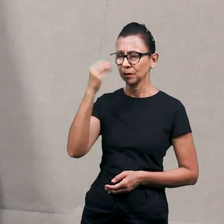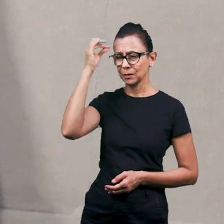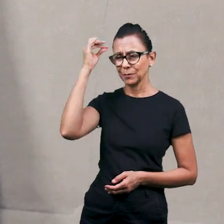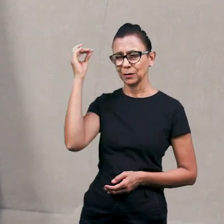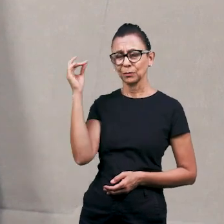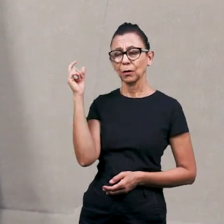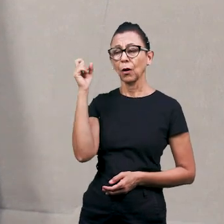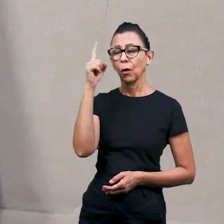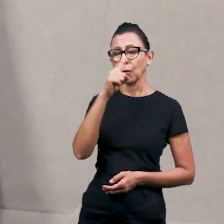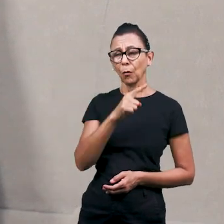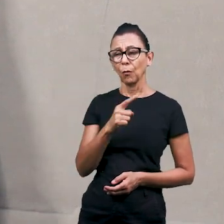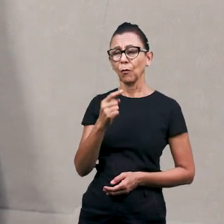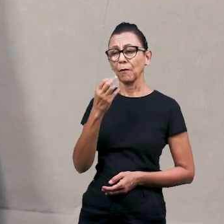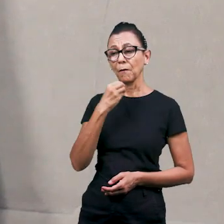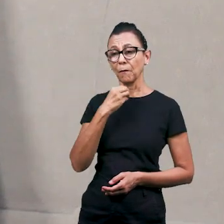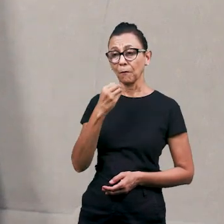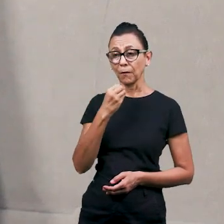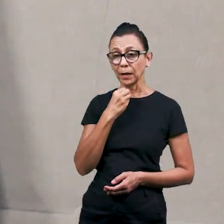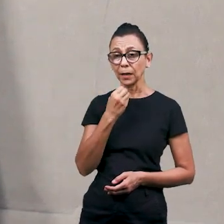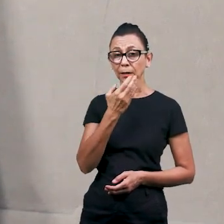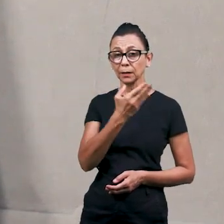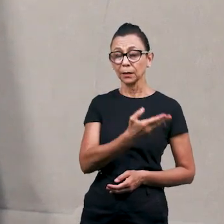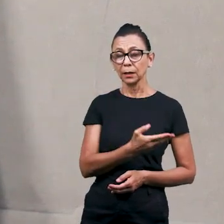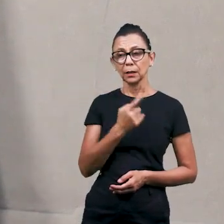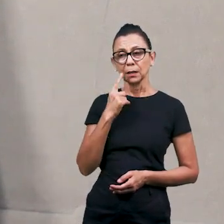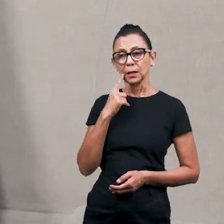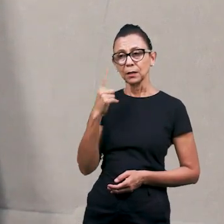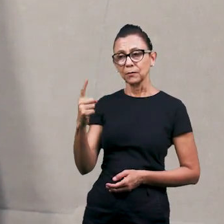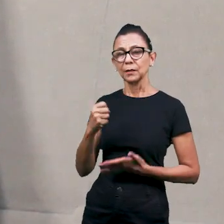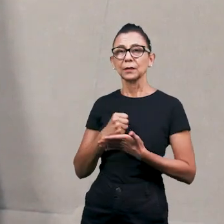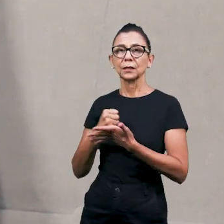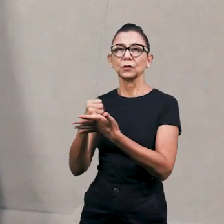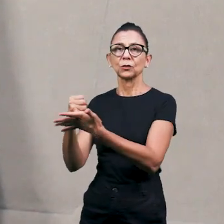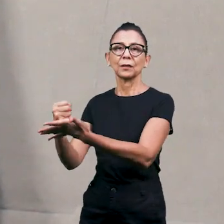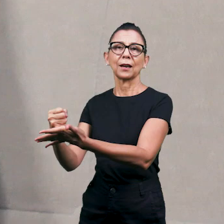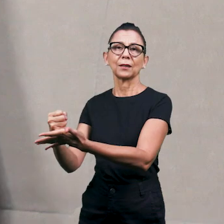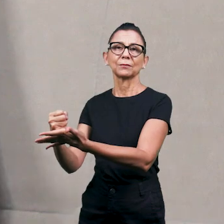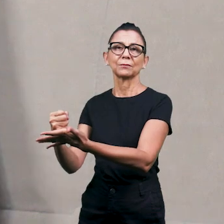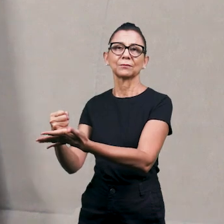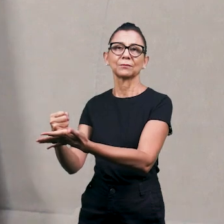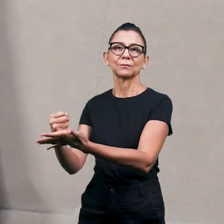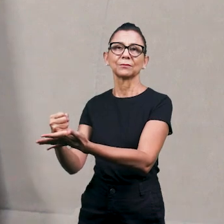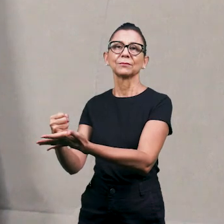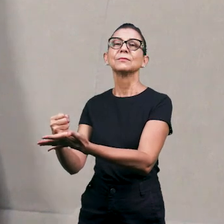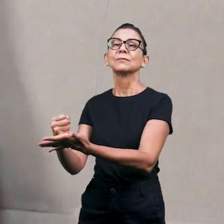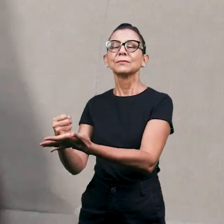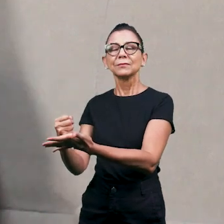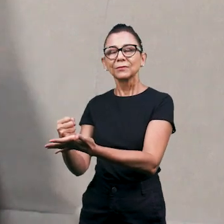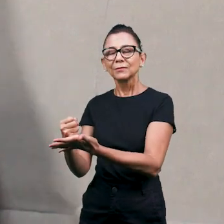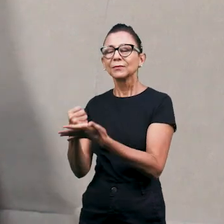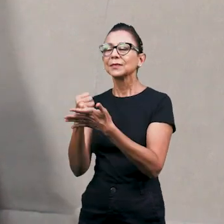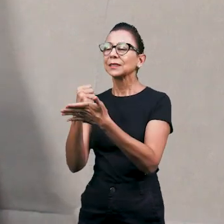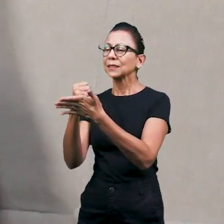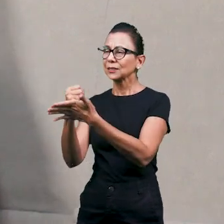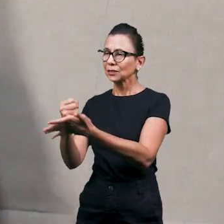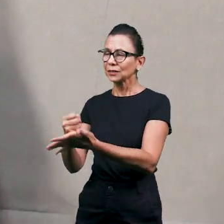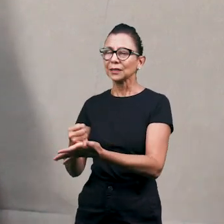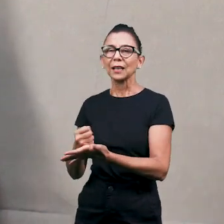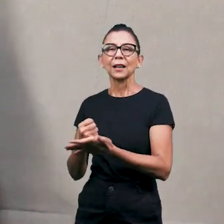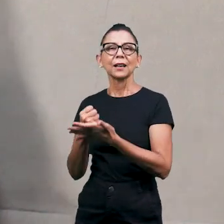usado com graça, com sabedoria, com doutrina, ele serve para despertar muitos outros jovens. Ele é uma